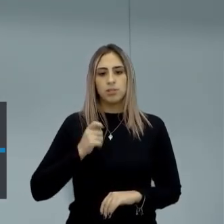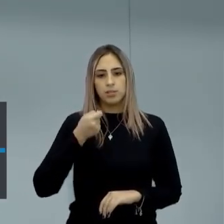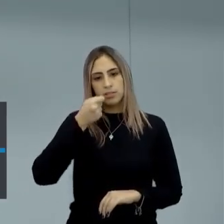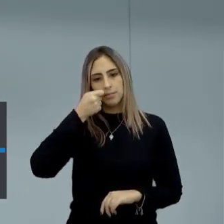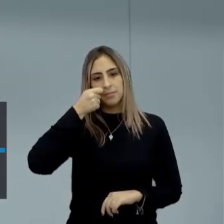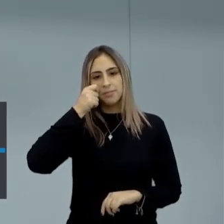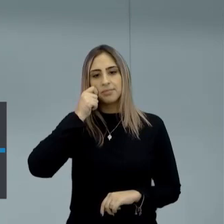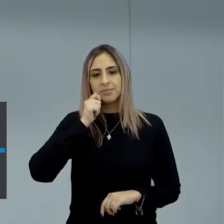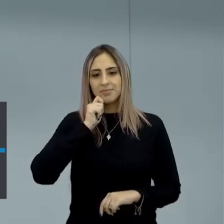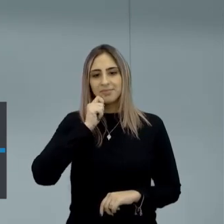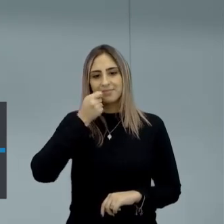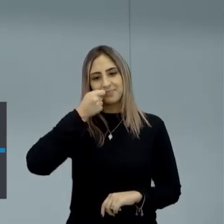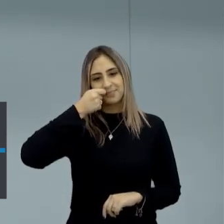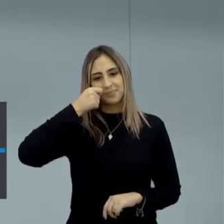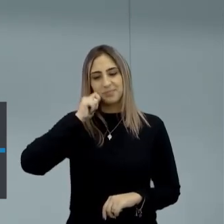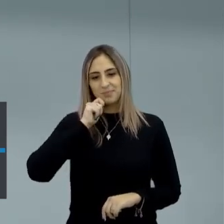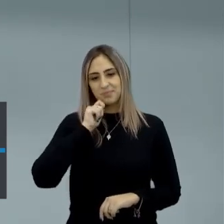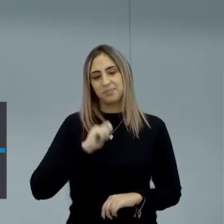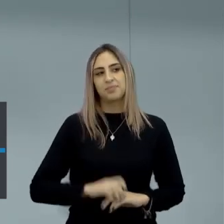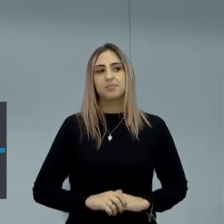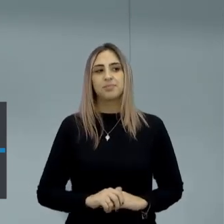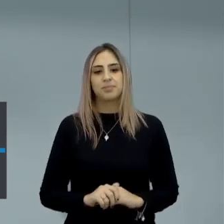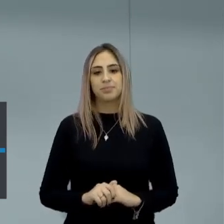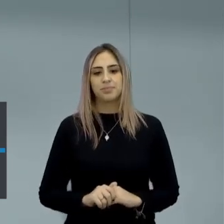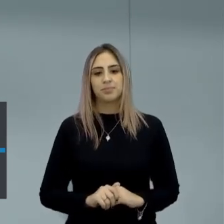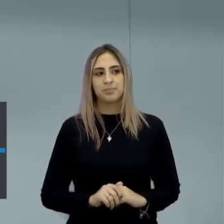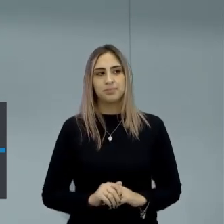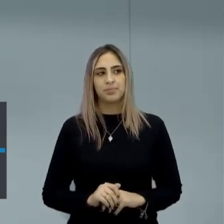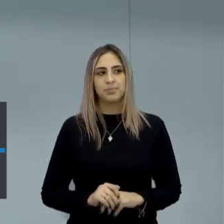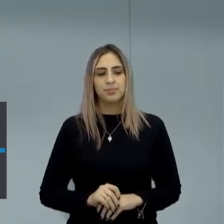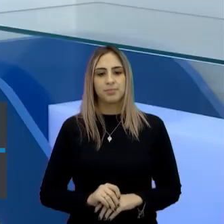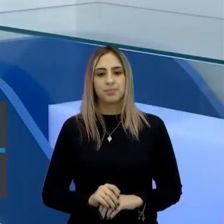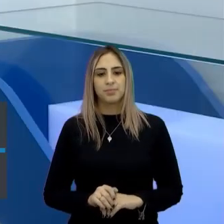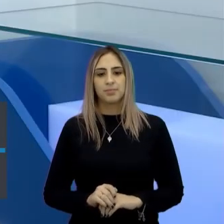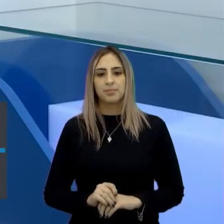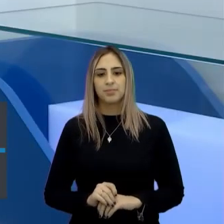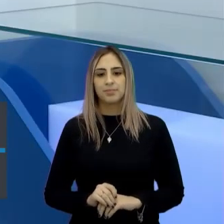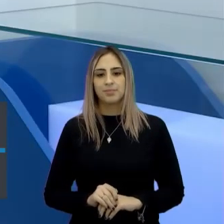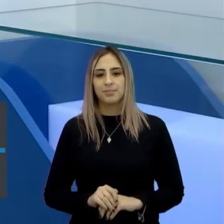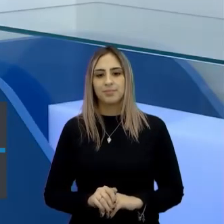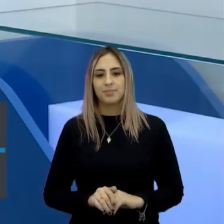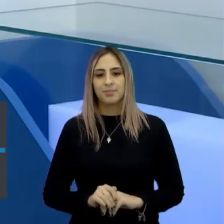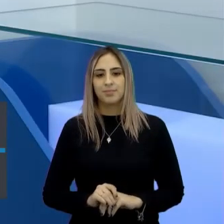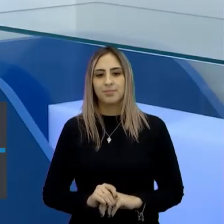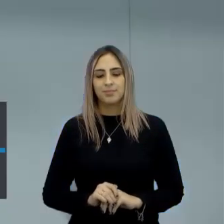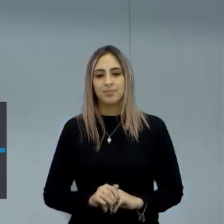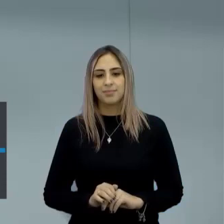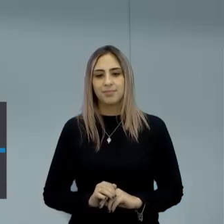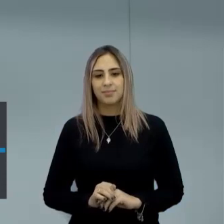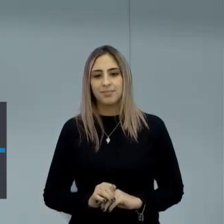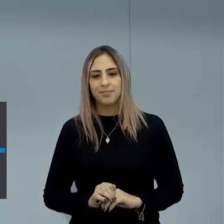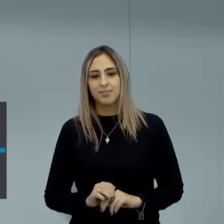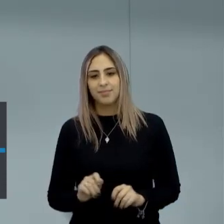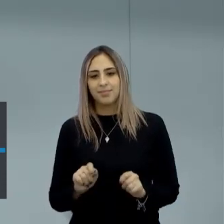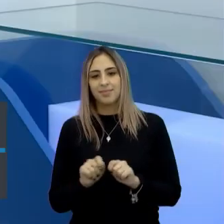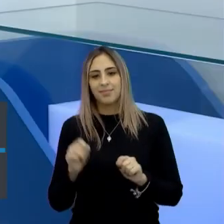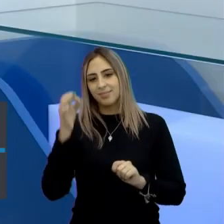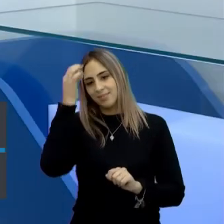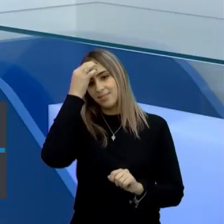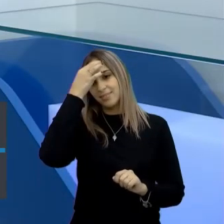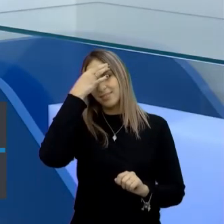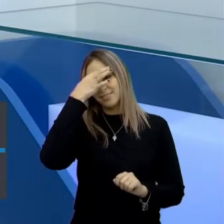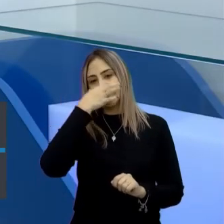este aqui, ok? Então vamos lá. Foi engraçada a cara de espanto que você fez agora. Fiz espanto agora? Como que eu